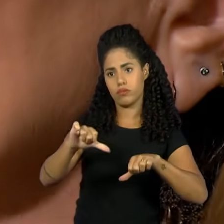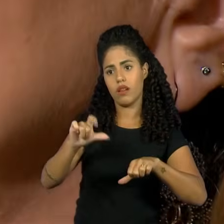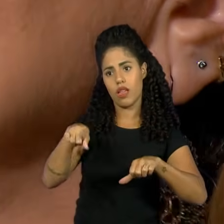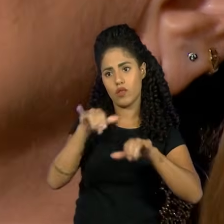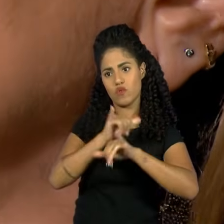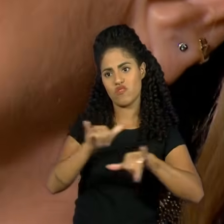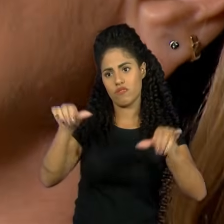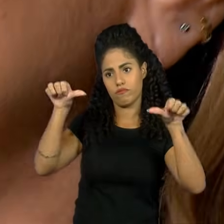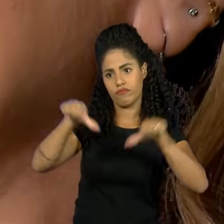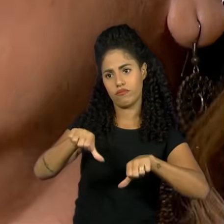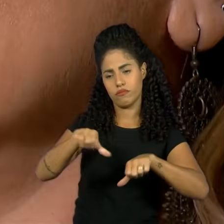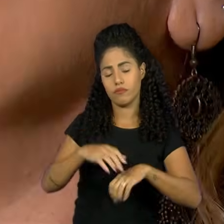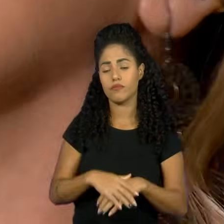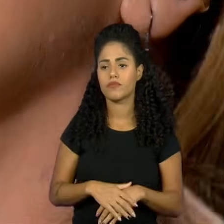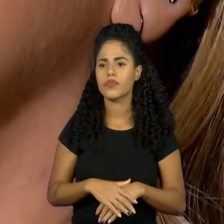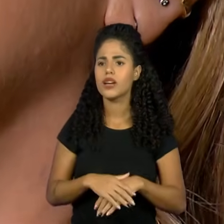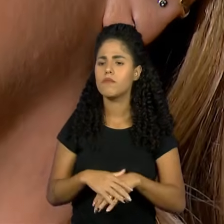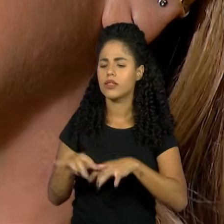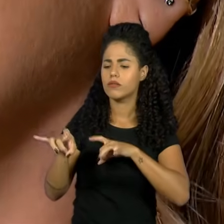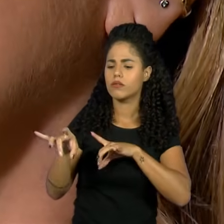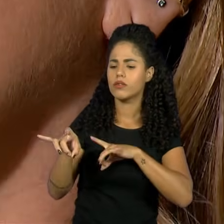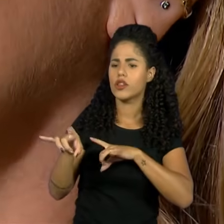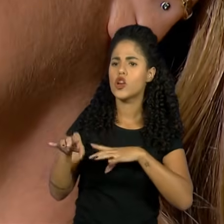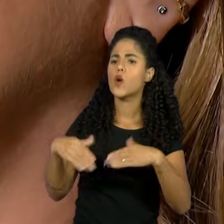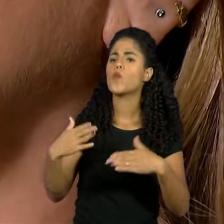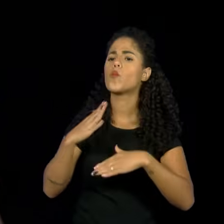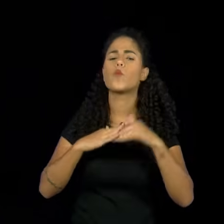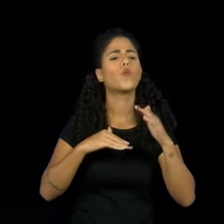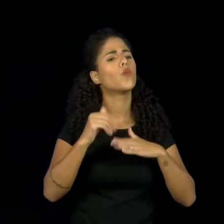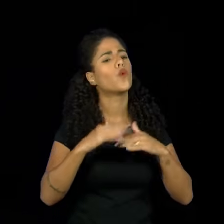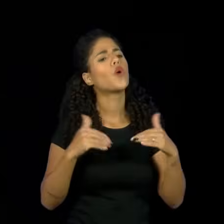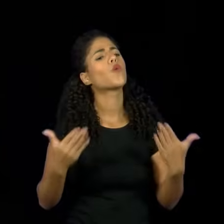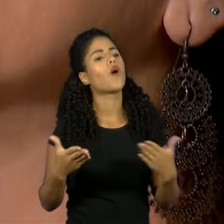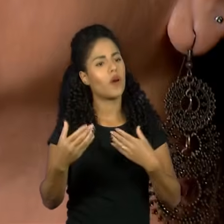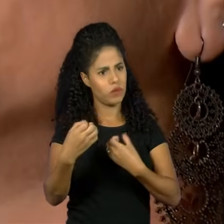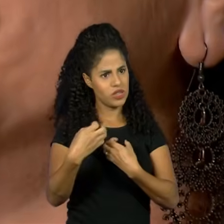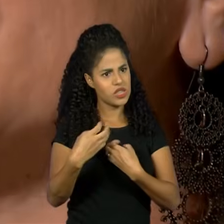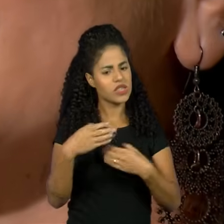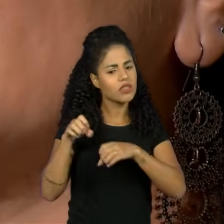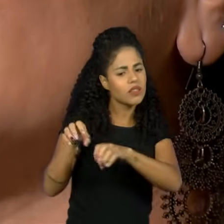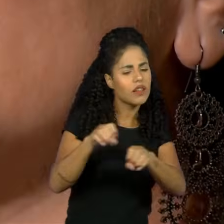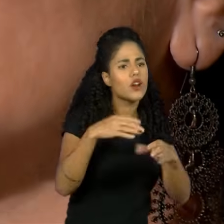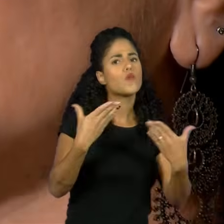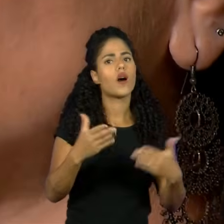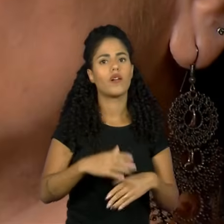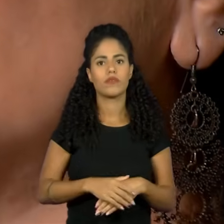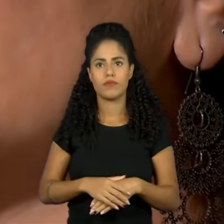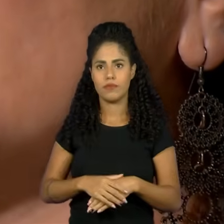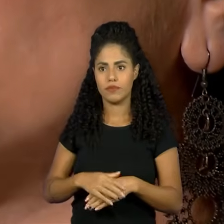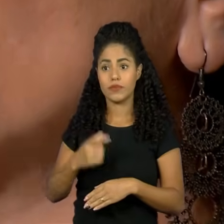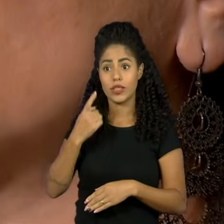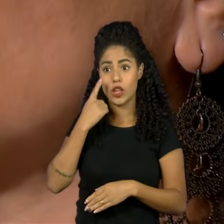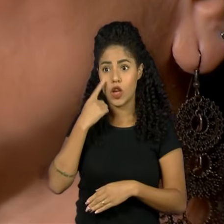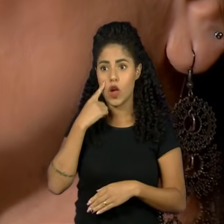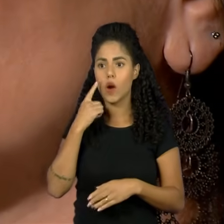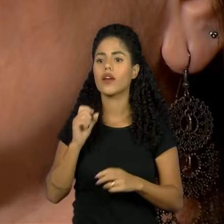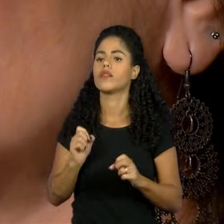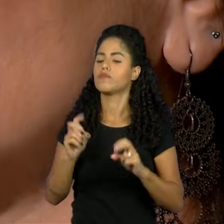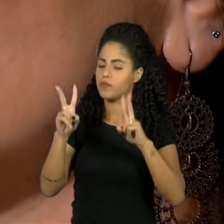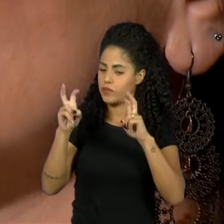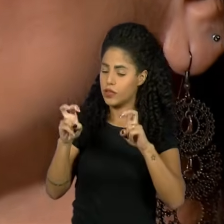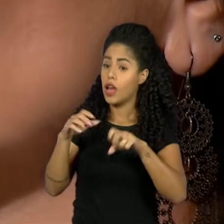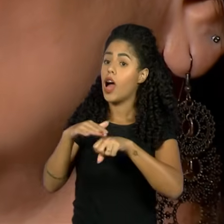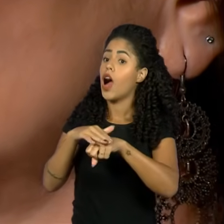Tá. E tem uma técnica para você dar má Qual notícia. é essa técnica? Nos ensine. Primeiro você sinaliza que a conversa é importante.